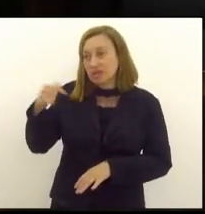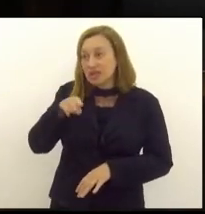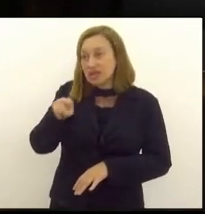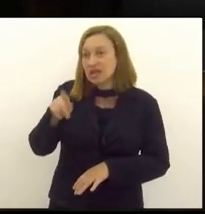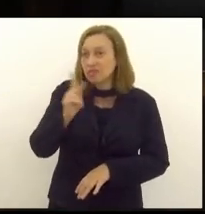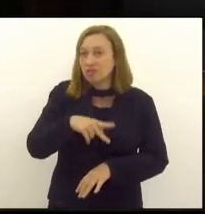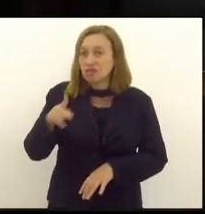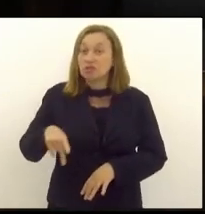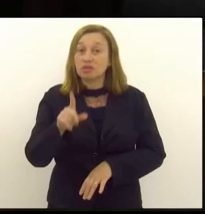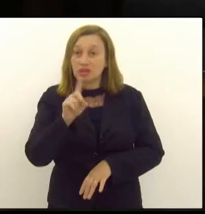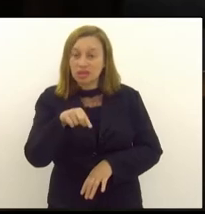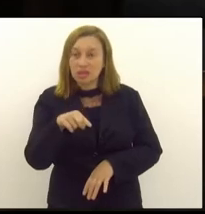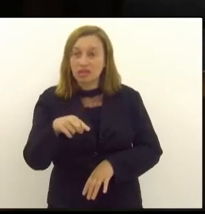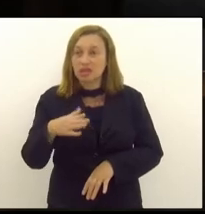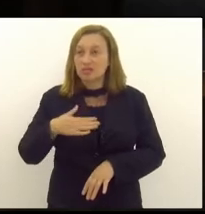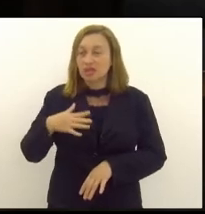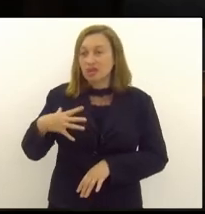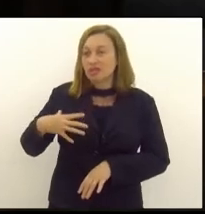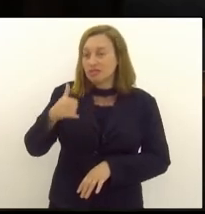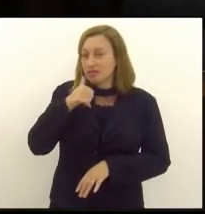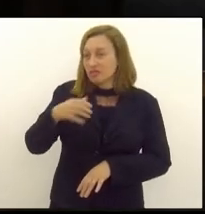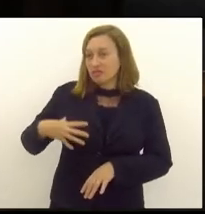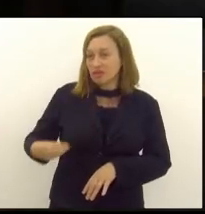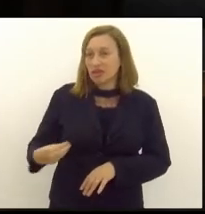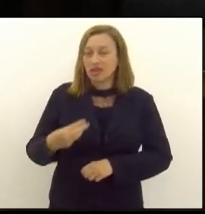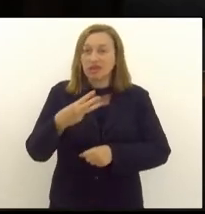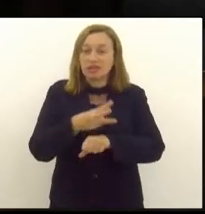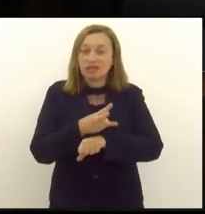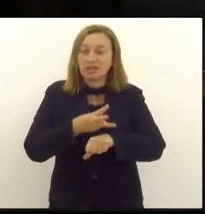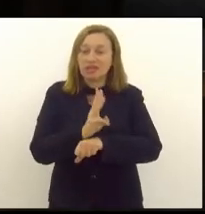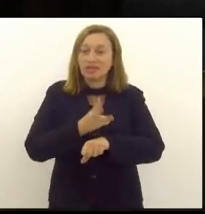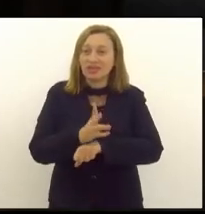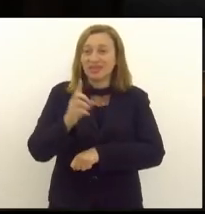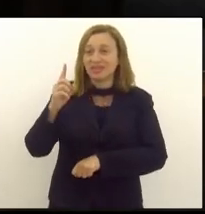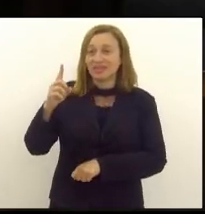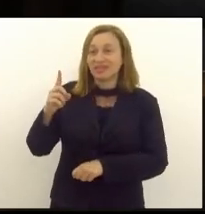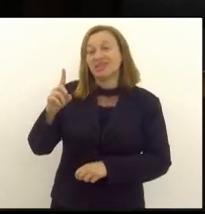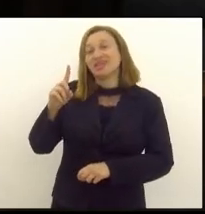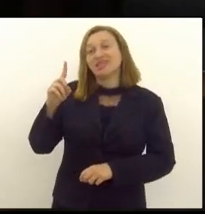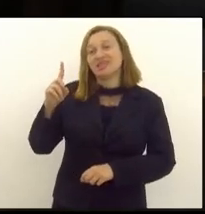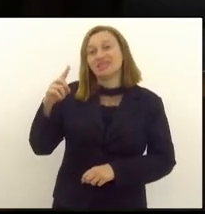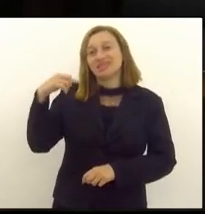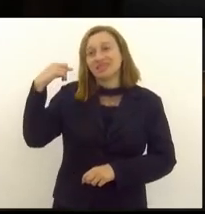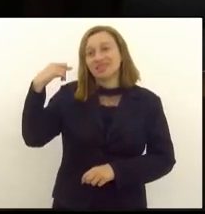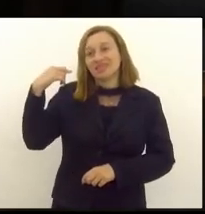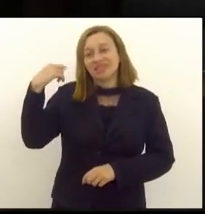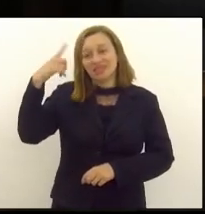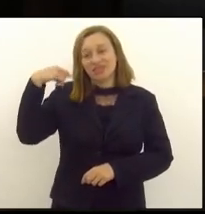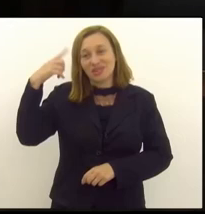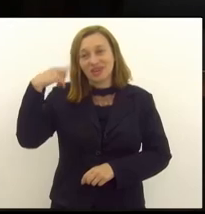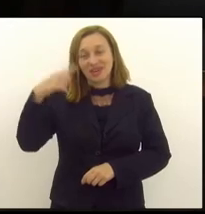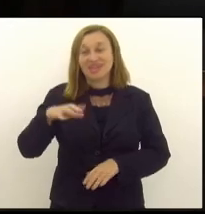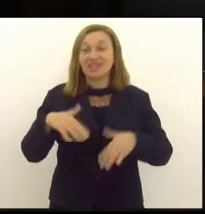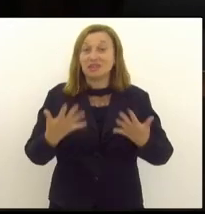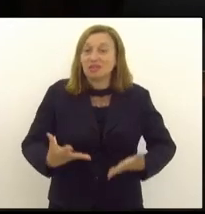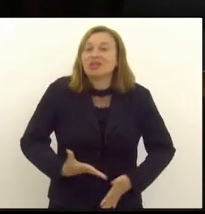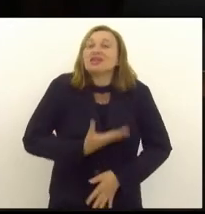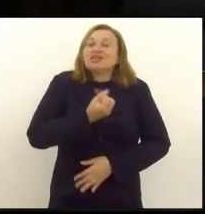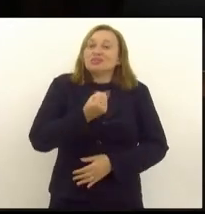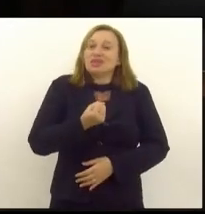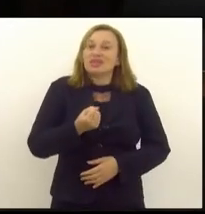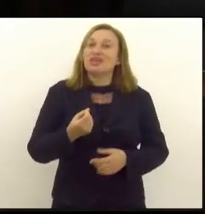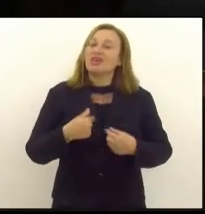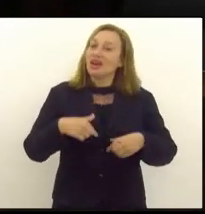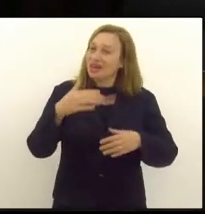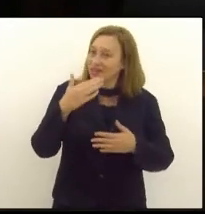professor, doutora, da minha filha, que está no terceiro período de Direito. Então... foi uma grata surpresa e eu fiquei sabendo aqui que,